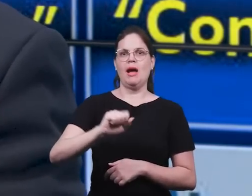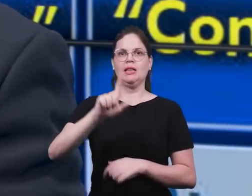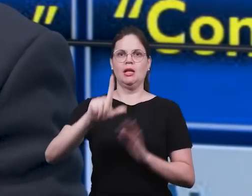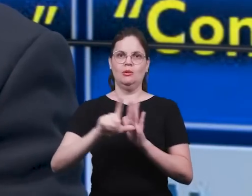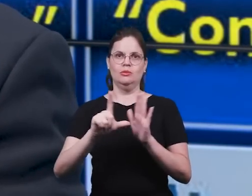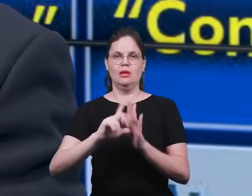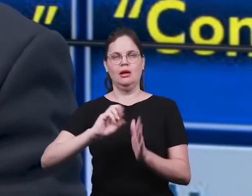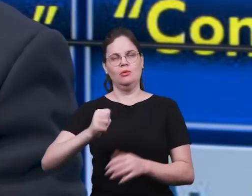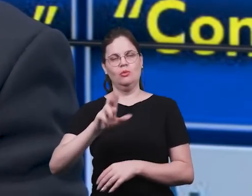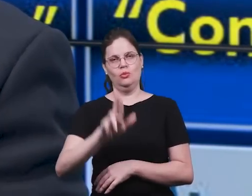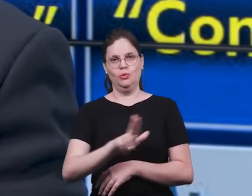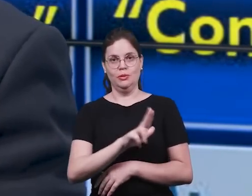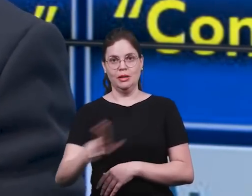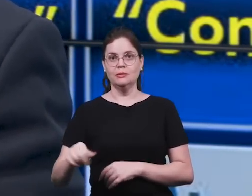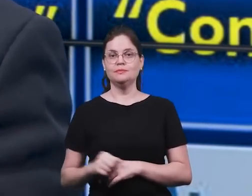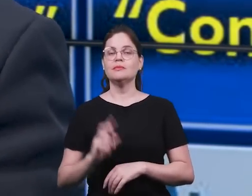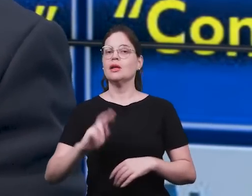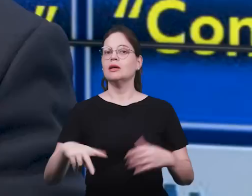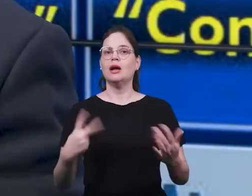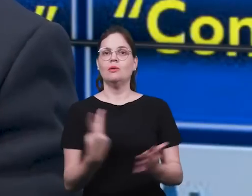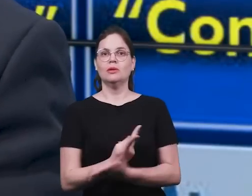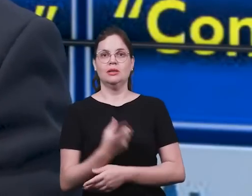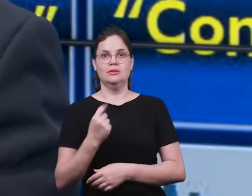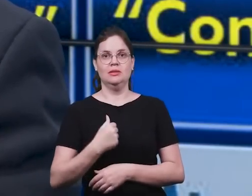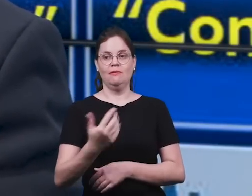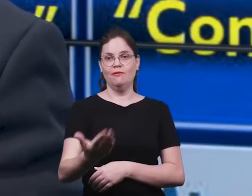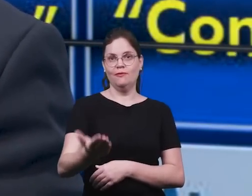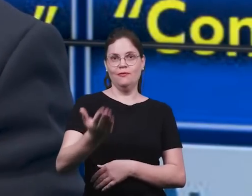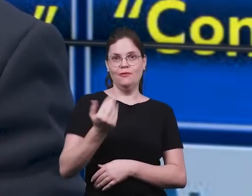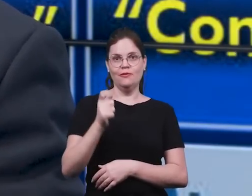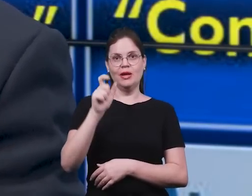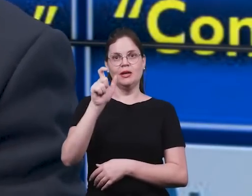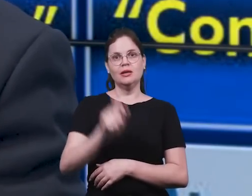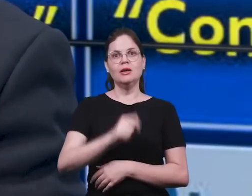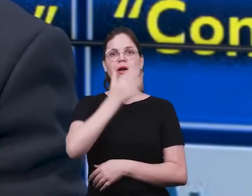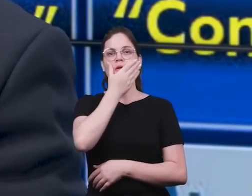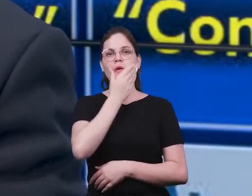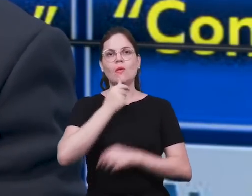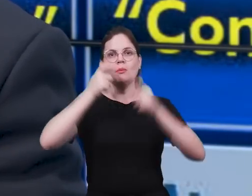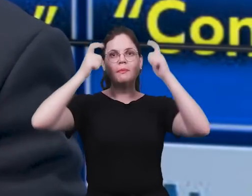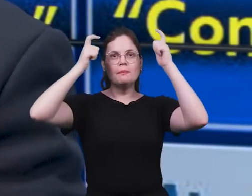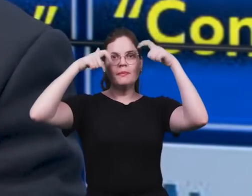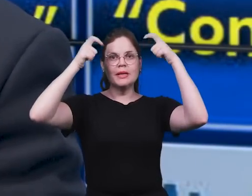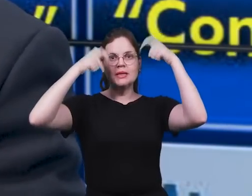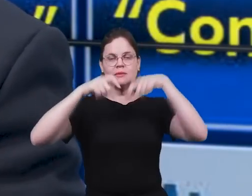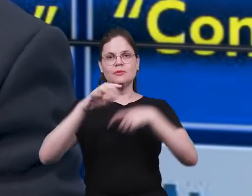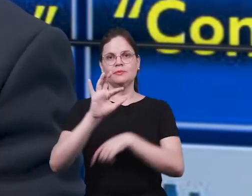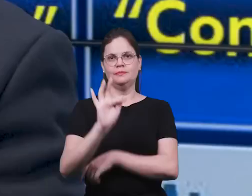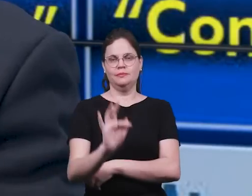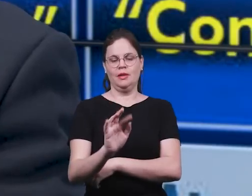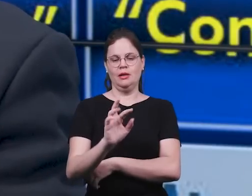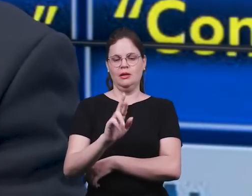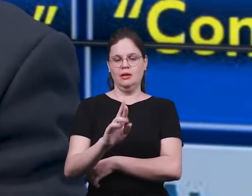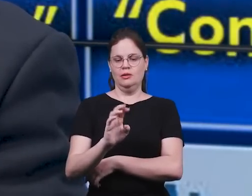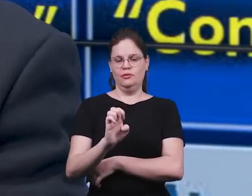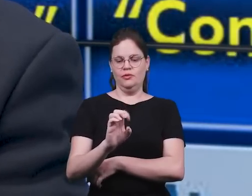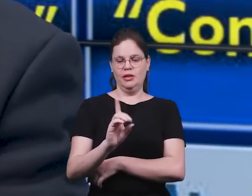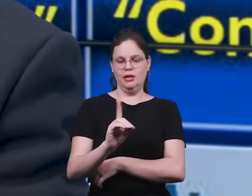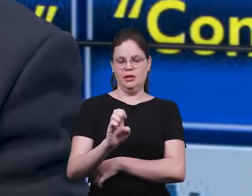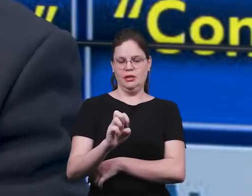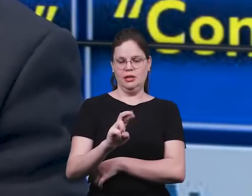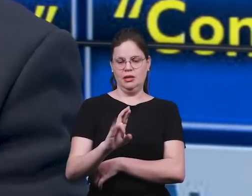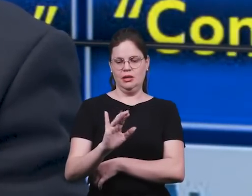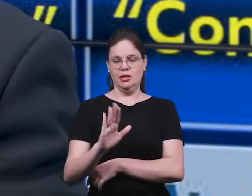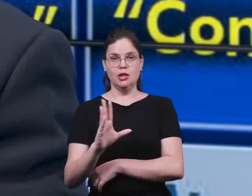muito interessante, que é o príncipe Federico da Saxônia. Ele é considerado o